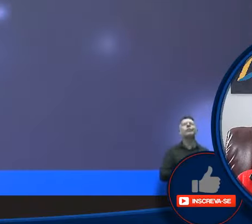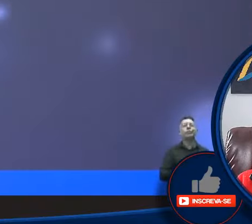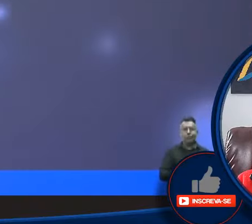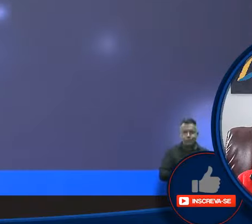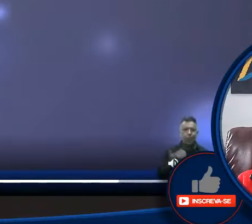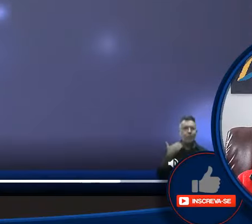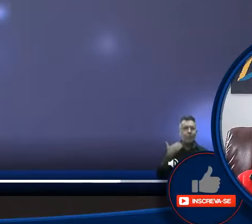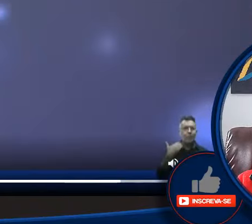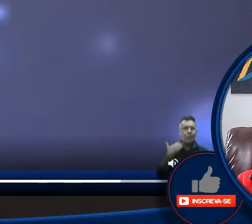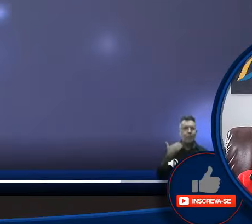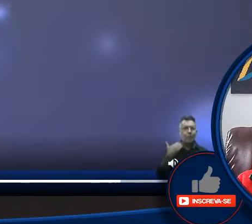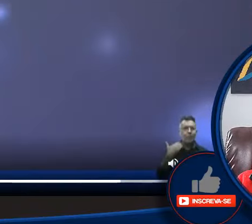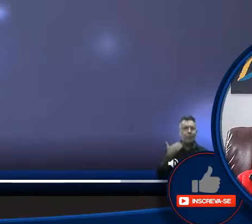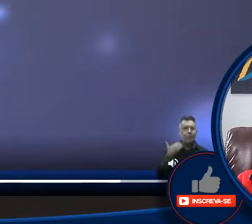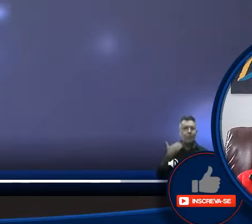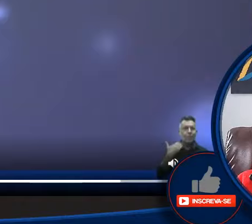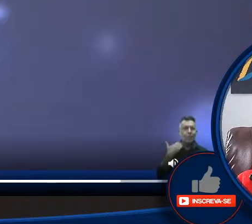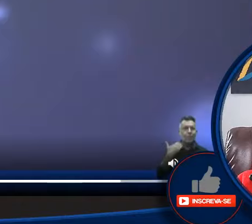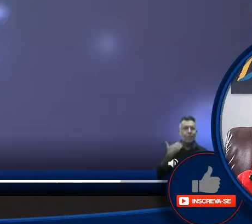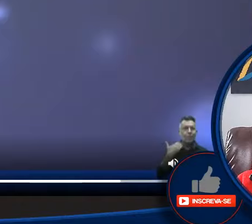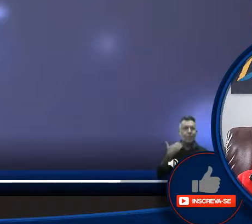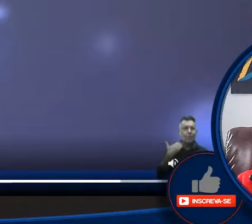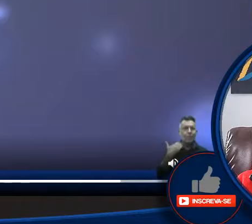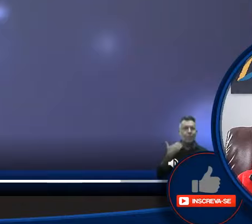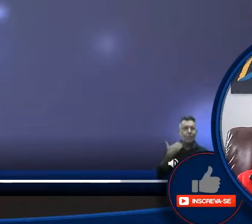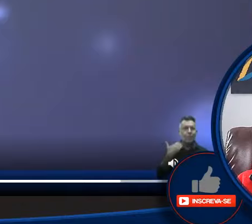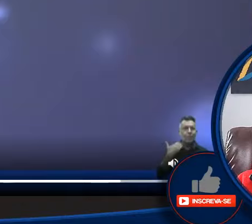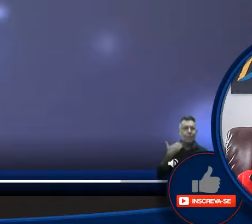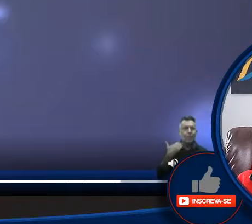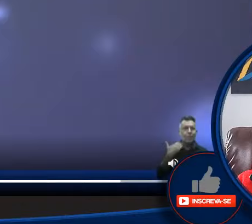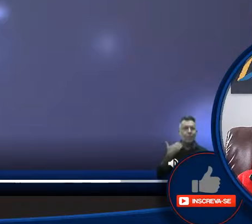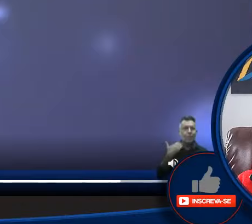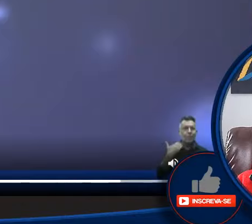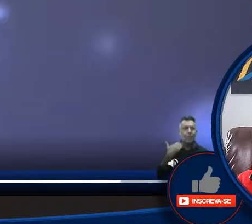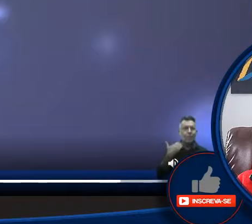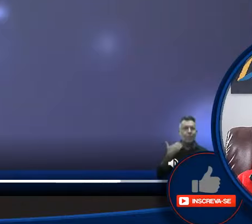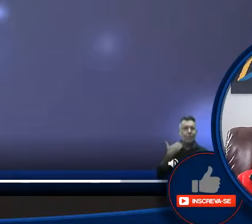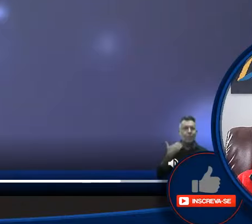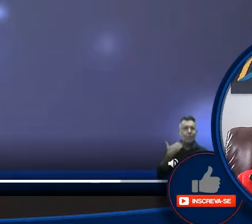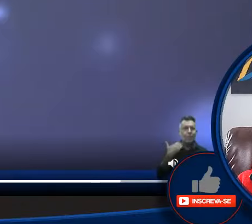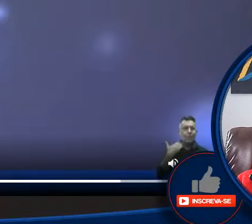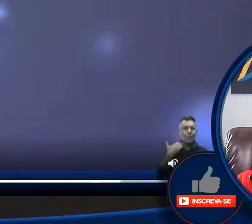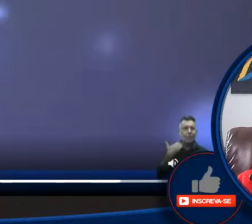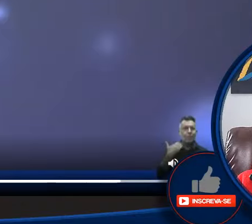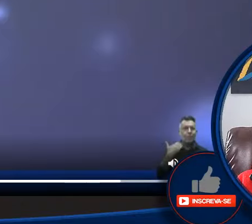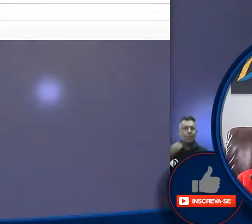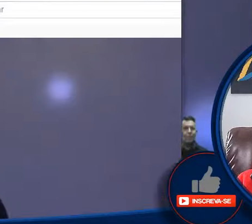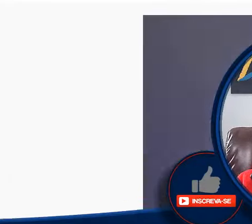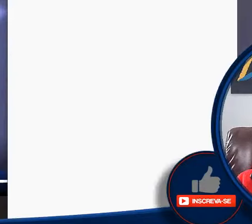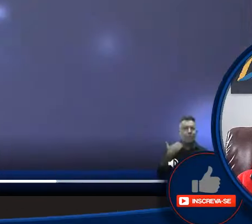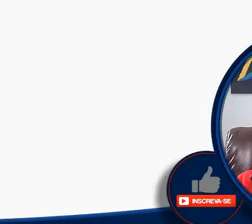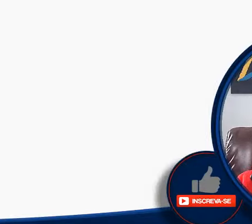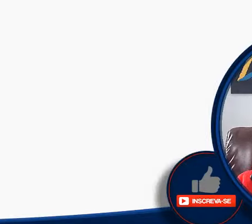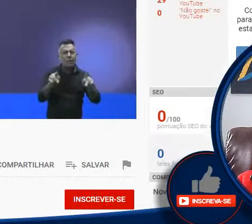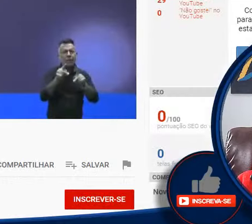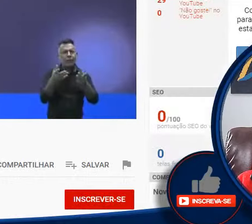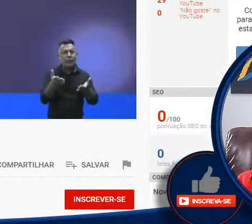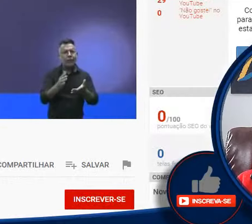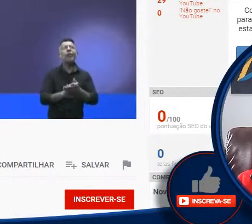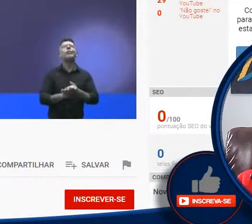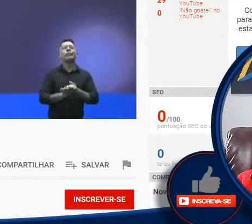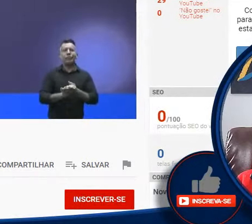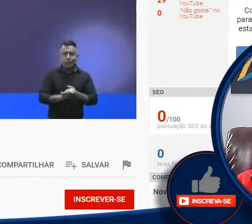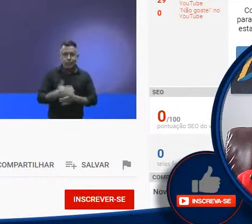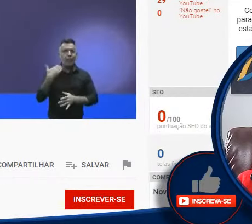Bank Shop, acho que foi, hein? Cadê meu som aqui, peraí? Lançamos nesse mês o Bank Shop. Aí, ó. No